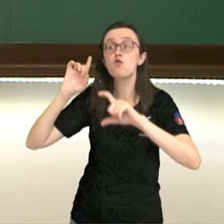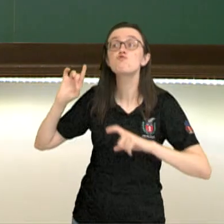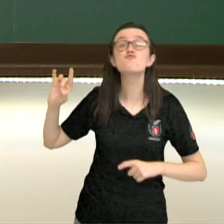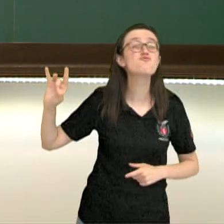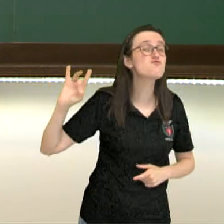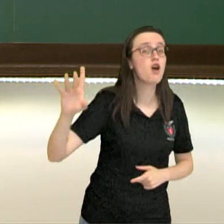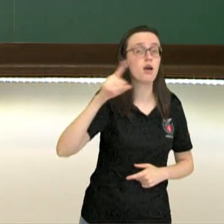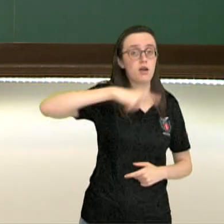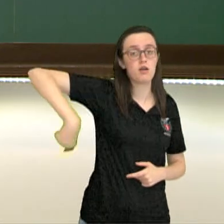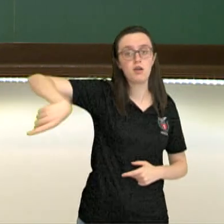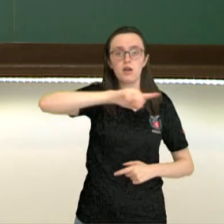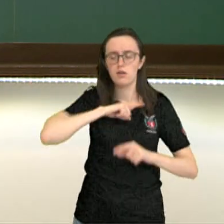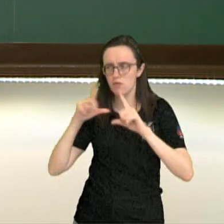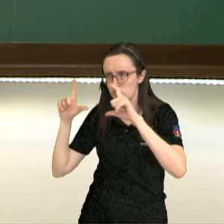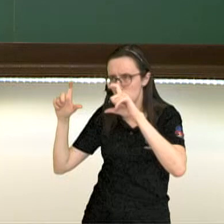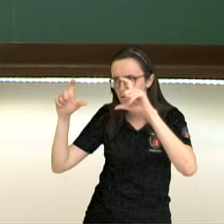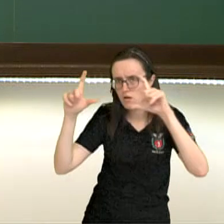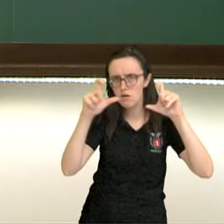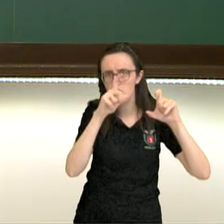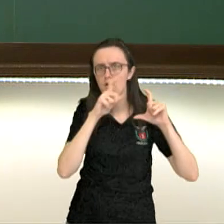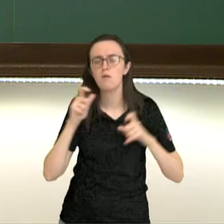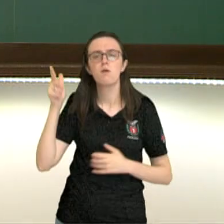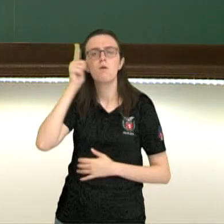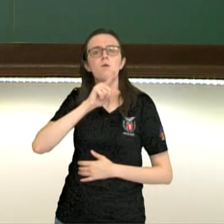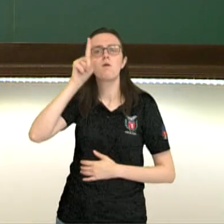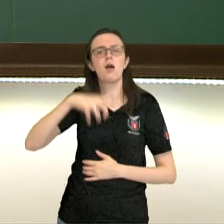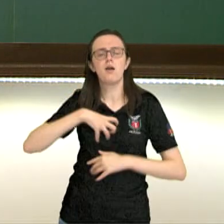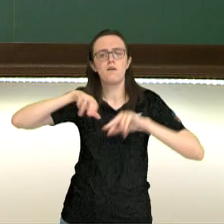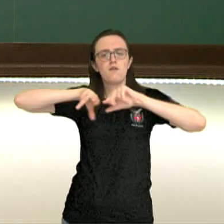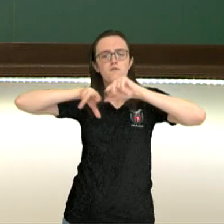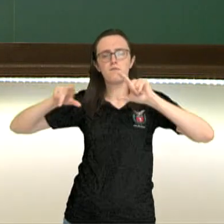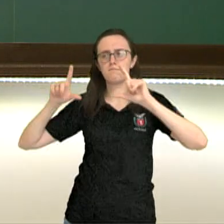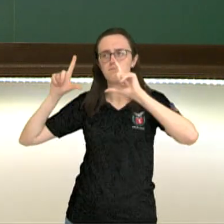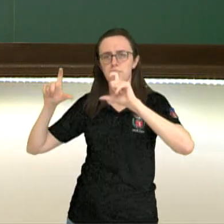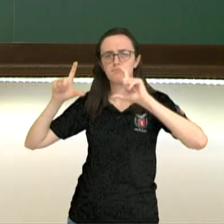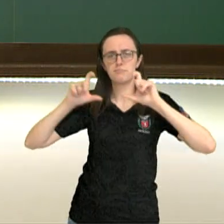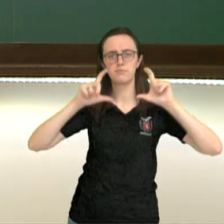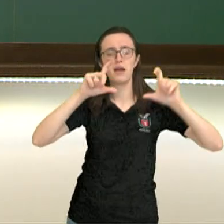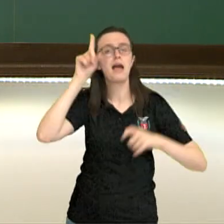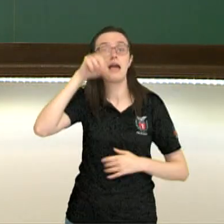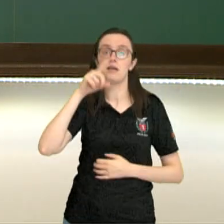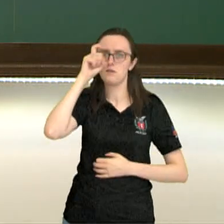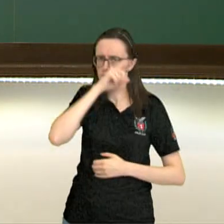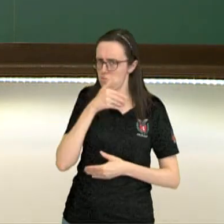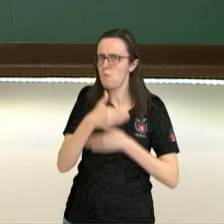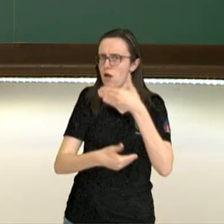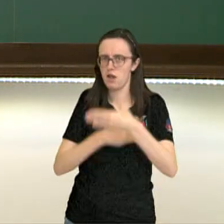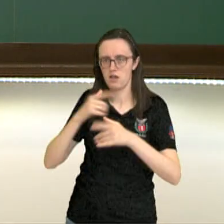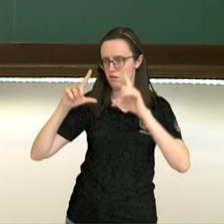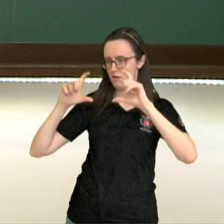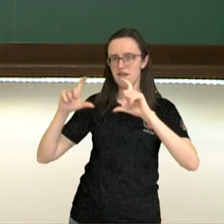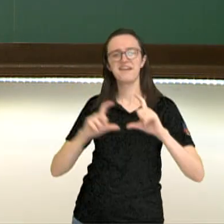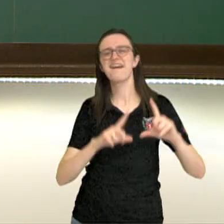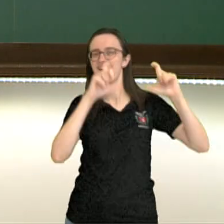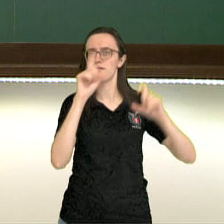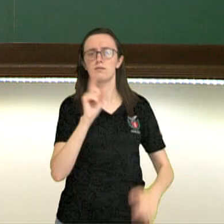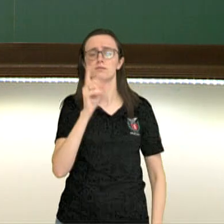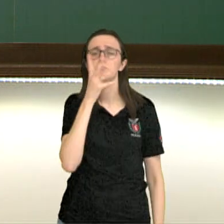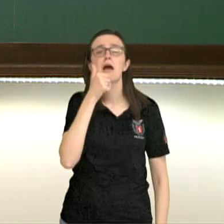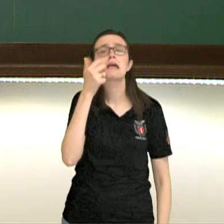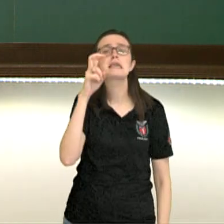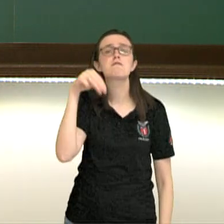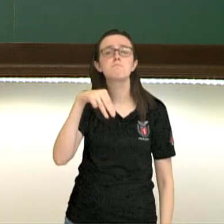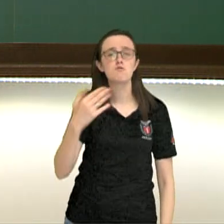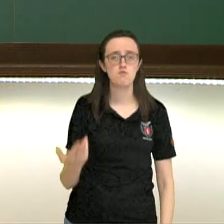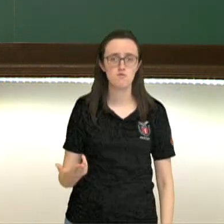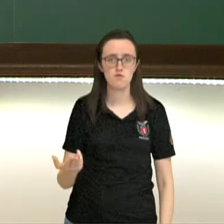fotógrafos tivessem acesso às formas de tirar fotos. E era difícil o processo de tirar fotos. Levava-se 15 minutos,